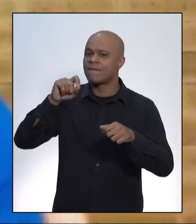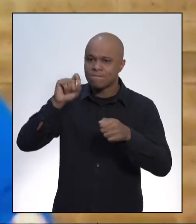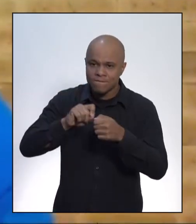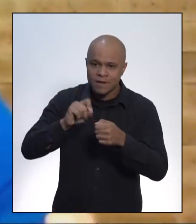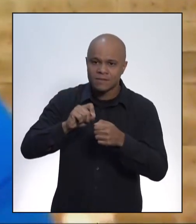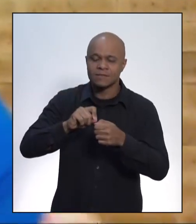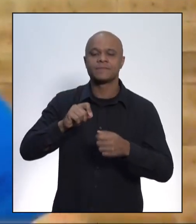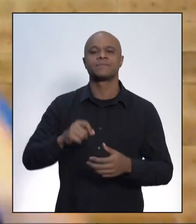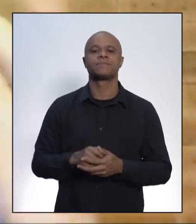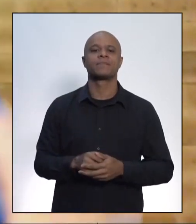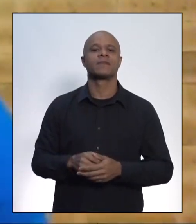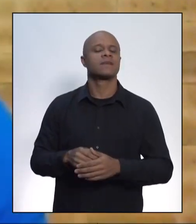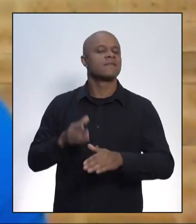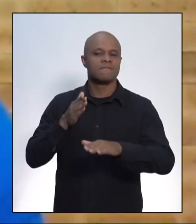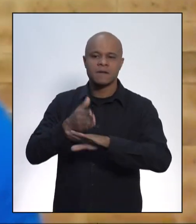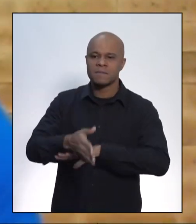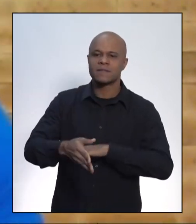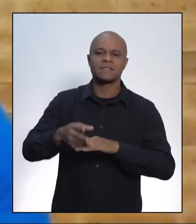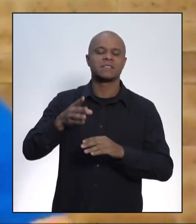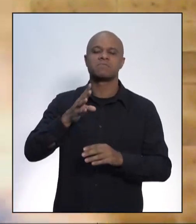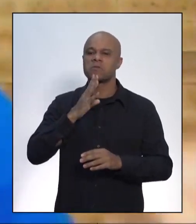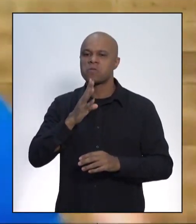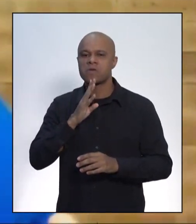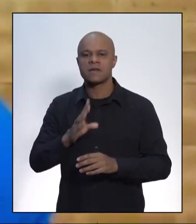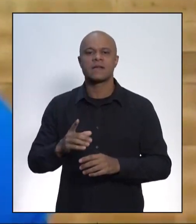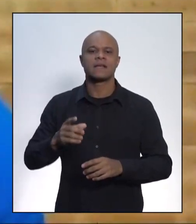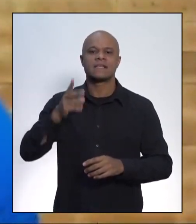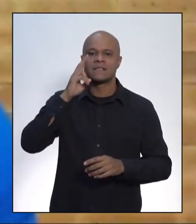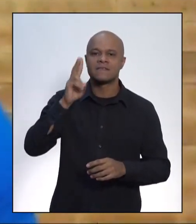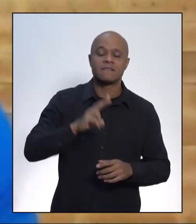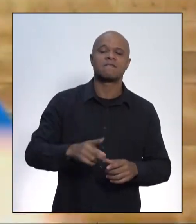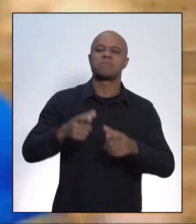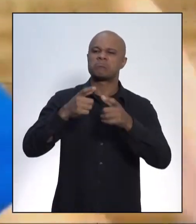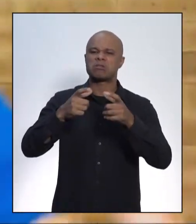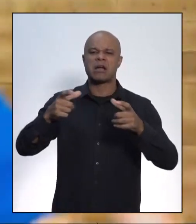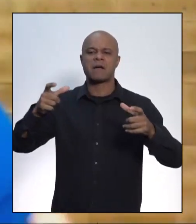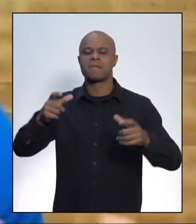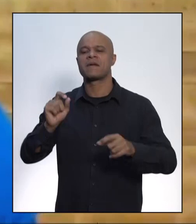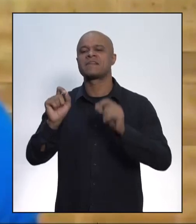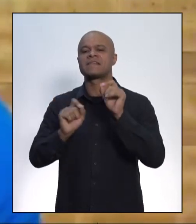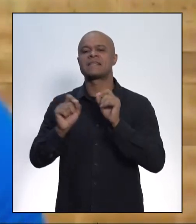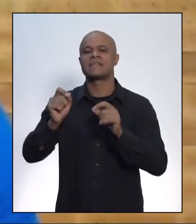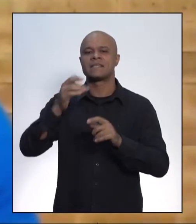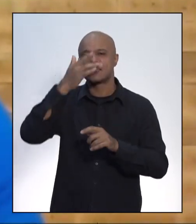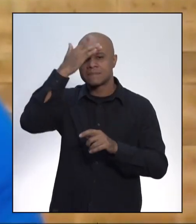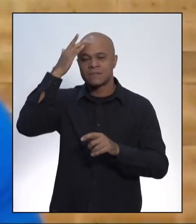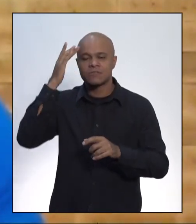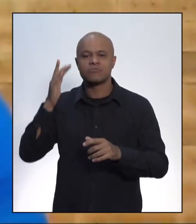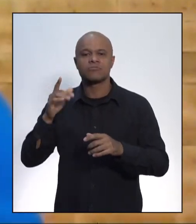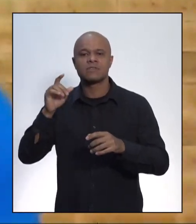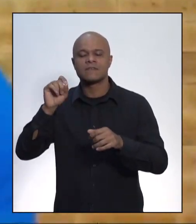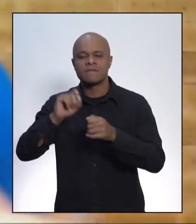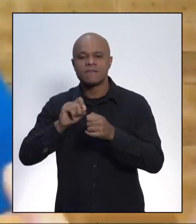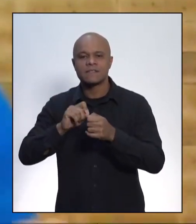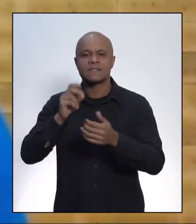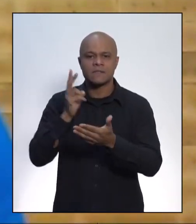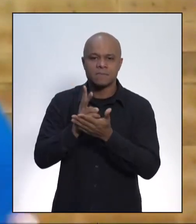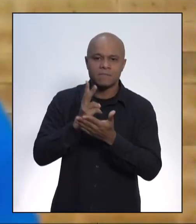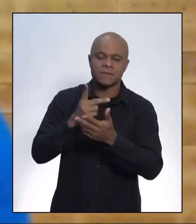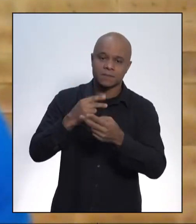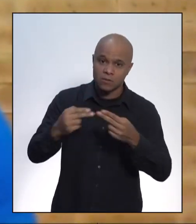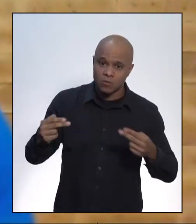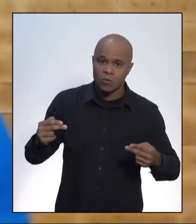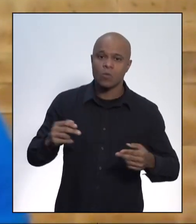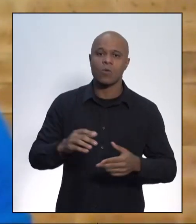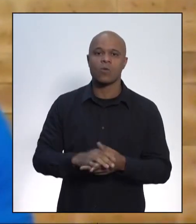em entender aquele mercado, qual que é o potencial daquele mercado, qual que é o tamanho daquele mercado, quem são as pessoas que estão envolvidas naquele mercado. Tenta mapear se aquilo é